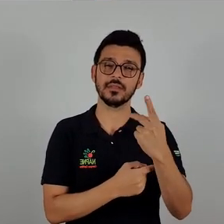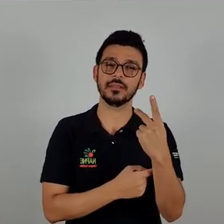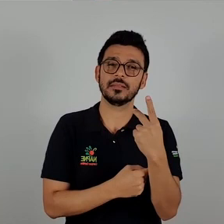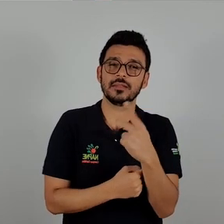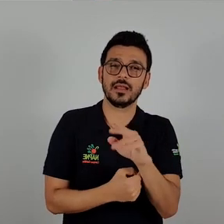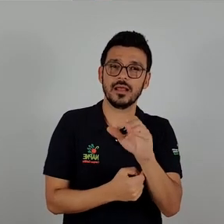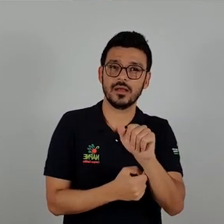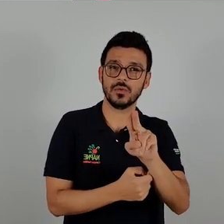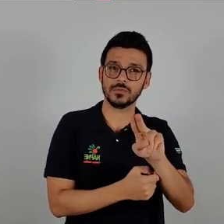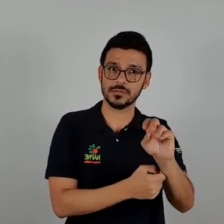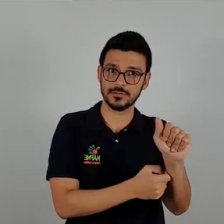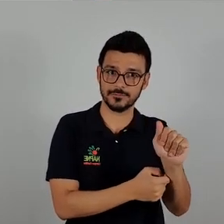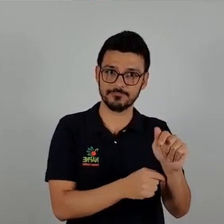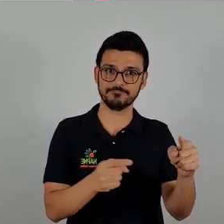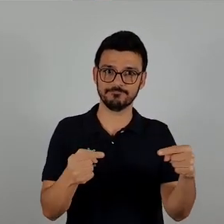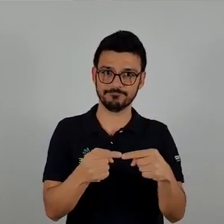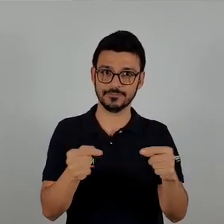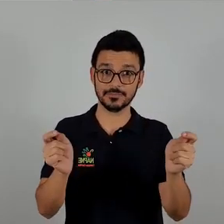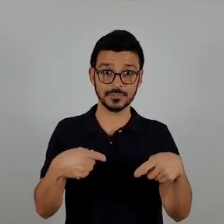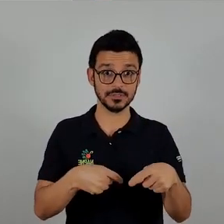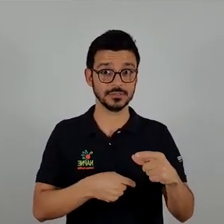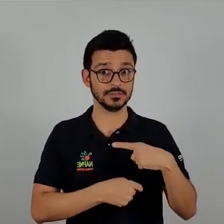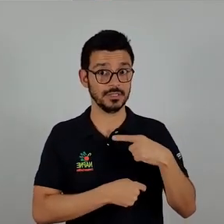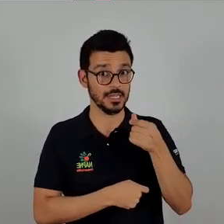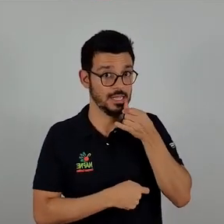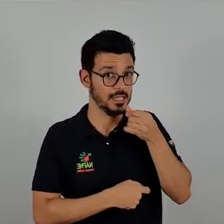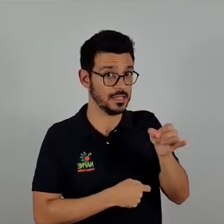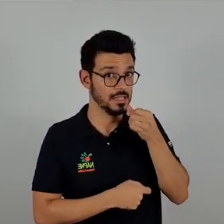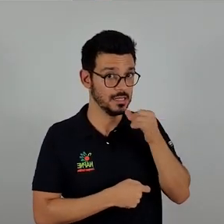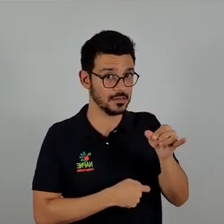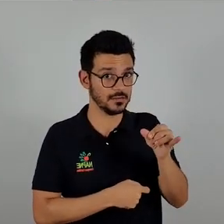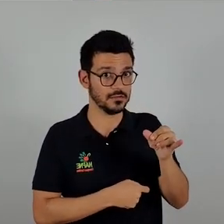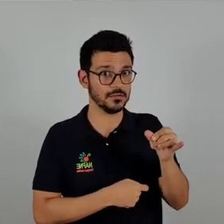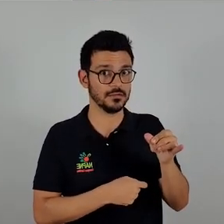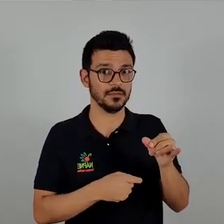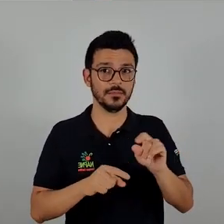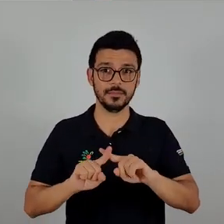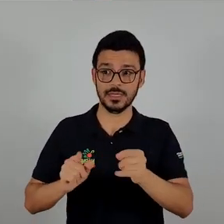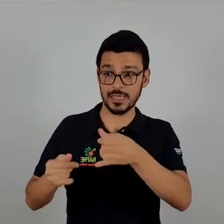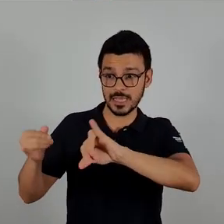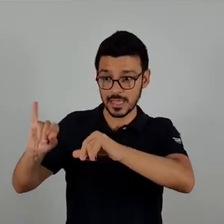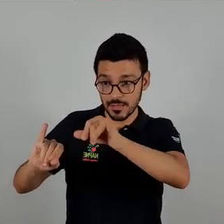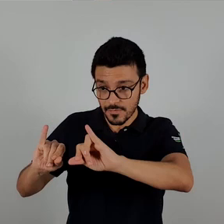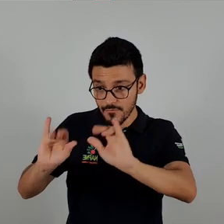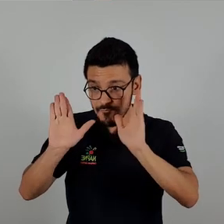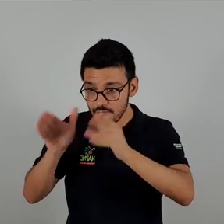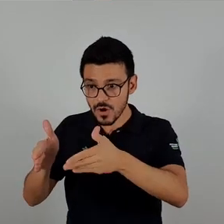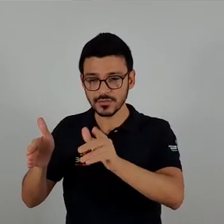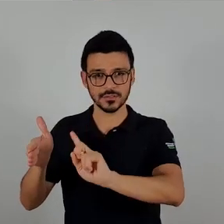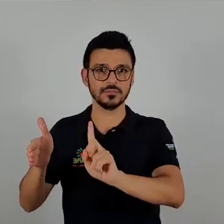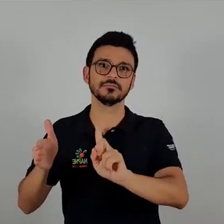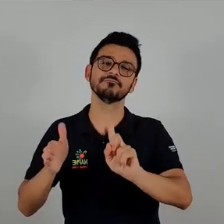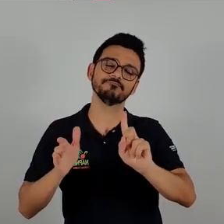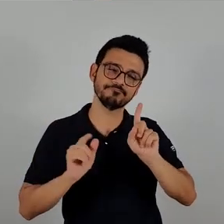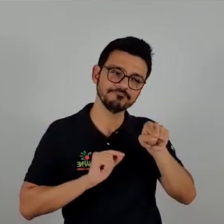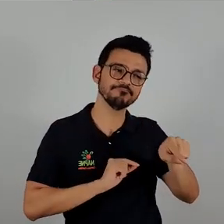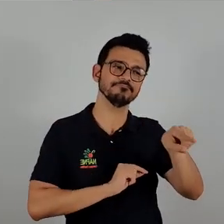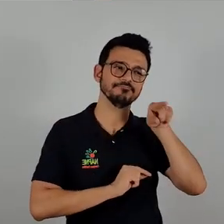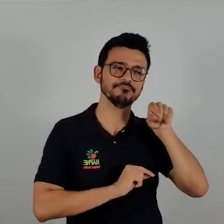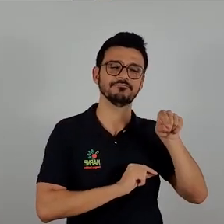da fitoterapia, tá aí, ó. Ela é fundamentada então, né, um dos pilares da medicina tradicional